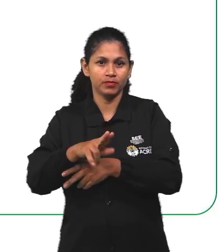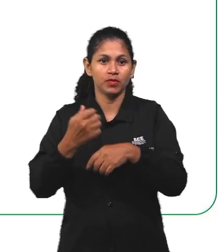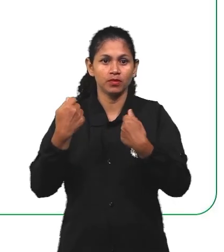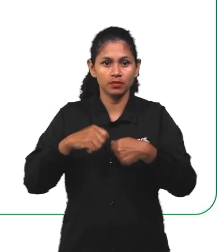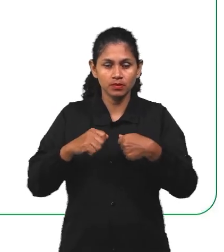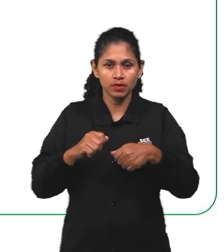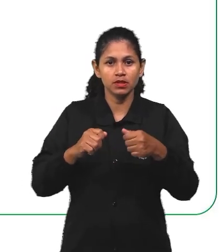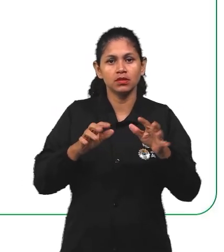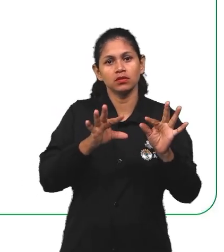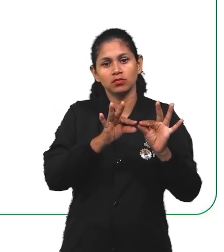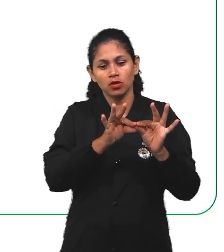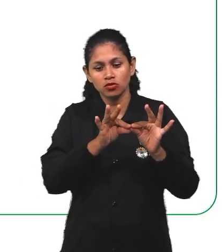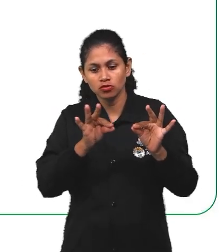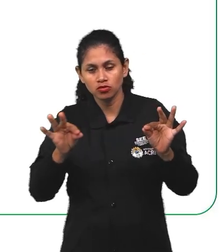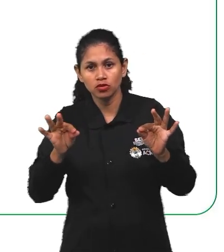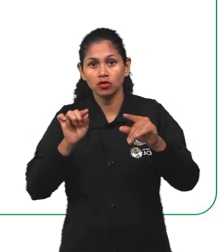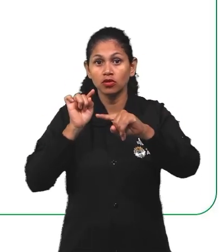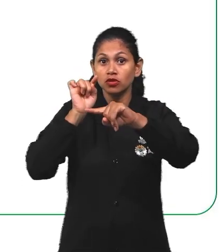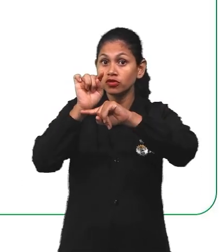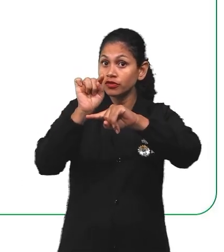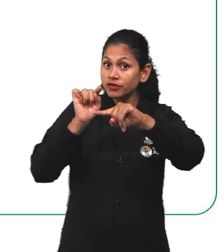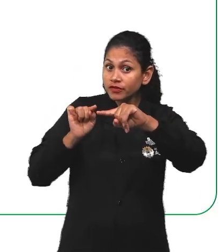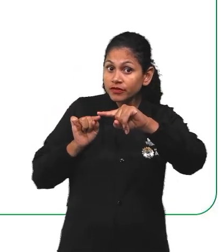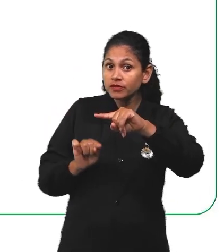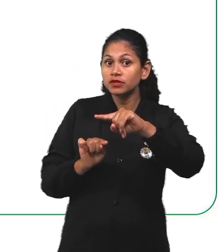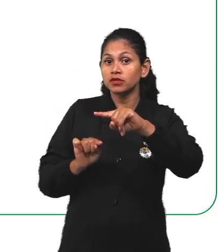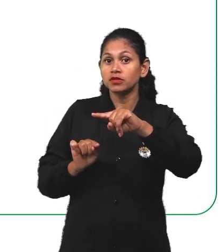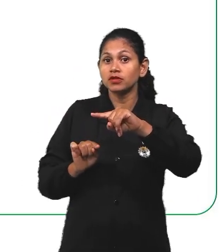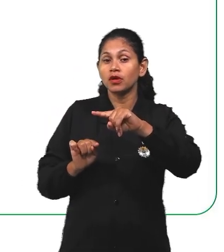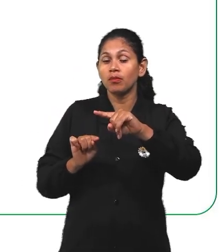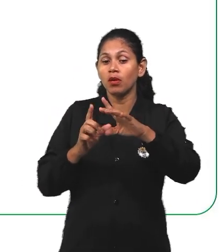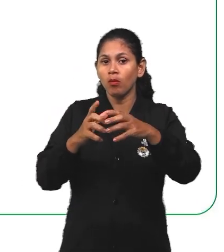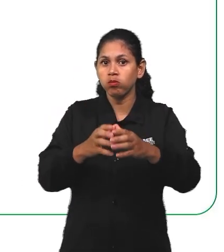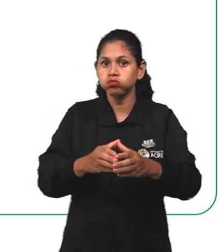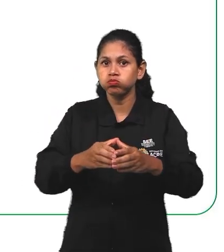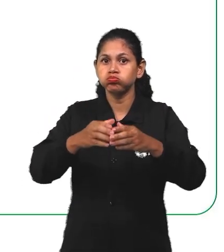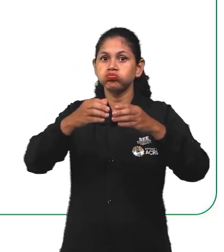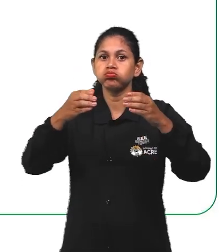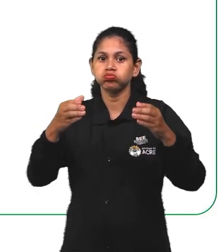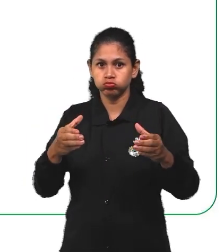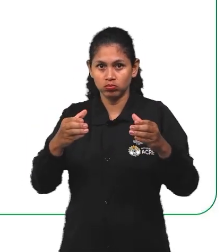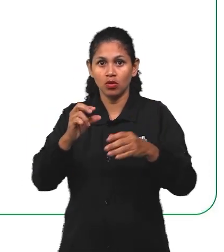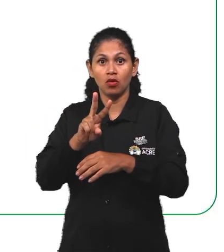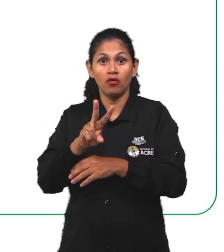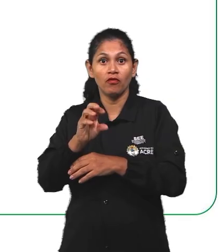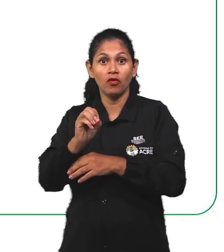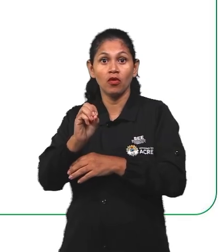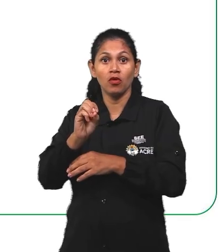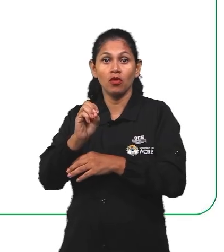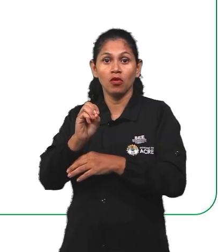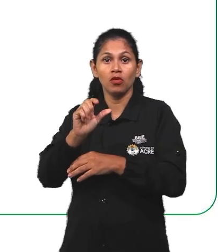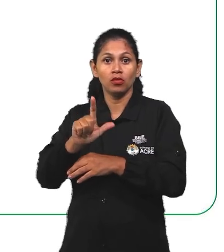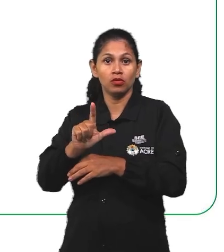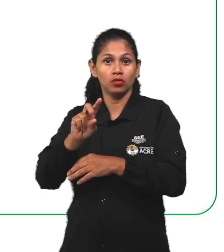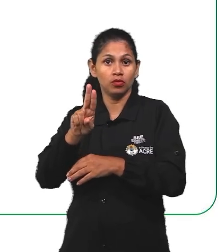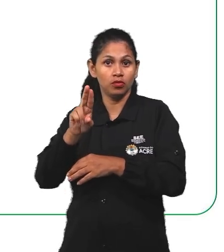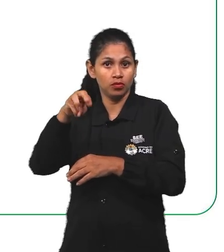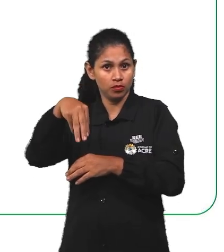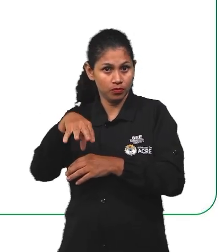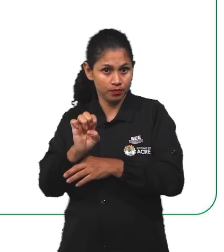pegar a distância e dividir pelo volume. Observe que a unidade de medida é quilômetros por